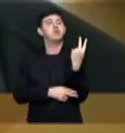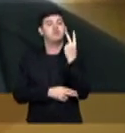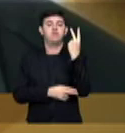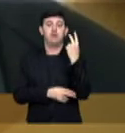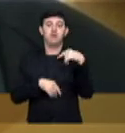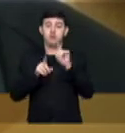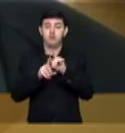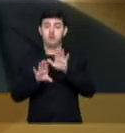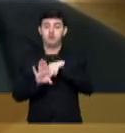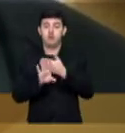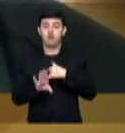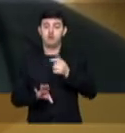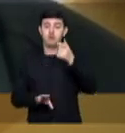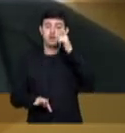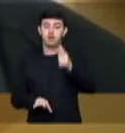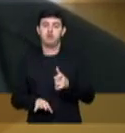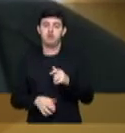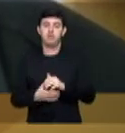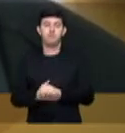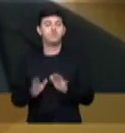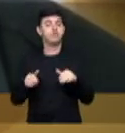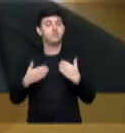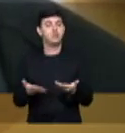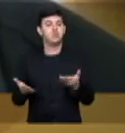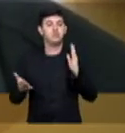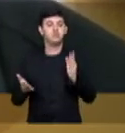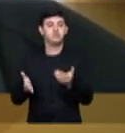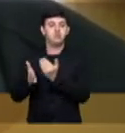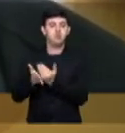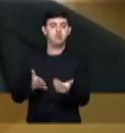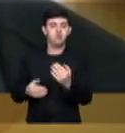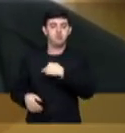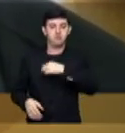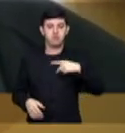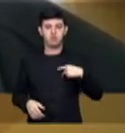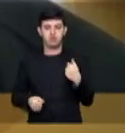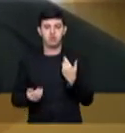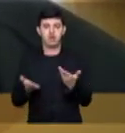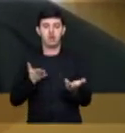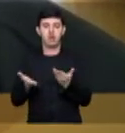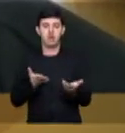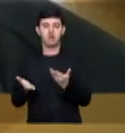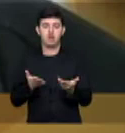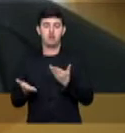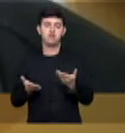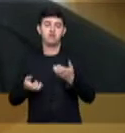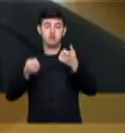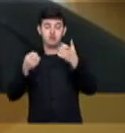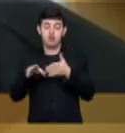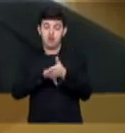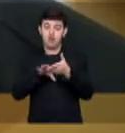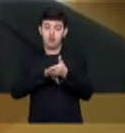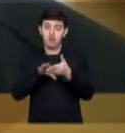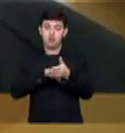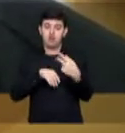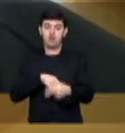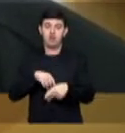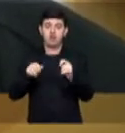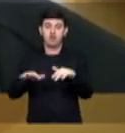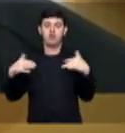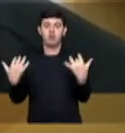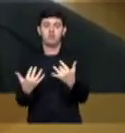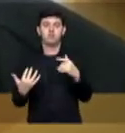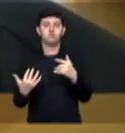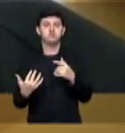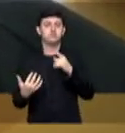tensão. De largada, de início, o Ministério Público gostaria de tratar, de alertar a Corte do risco